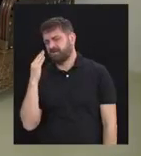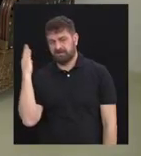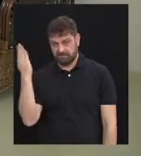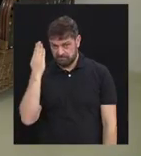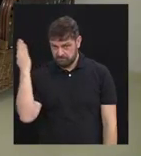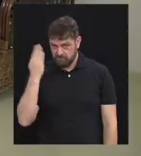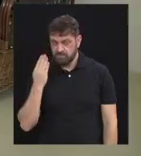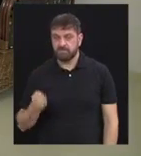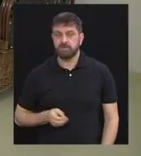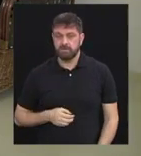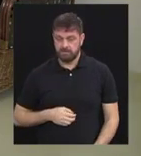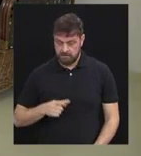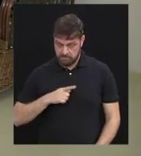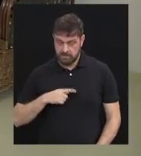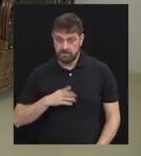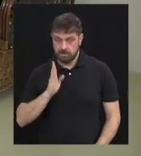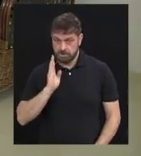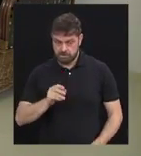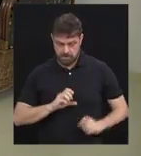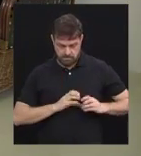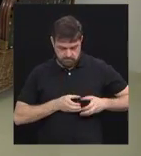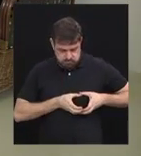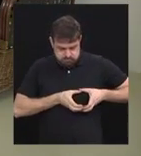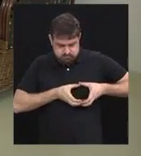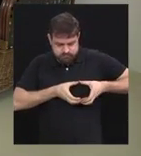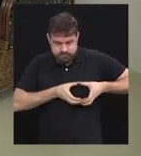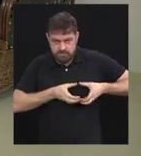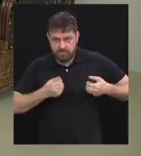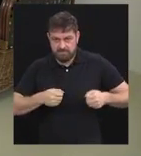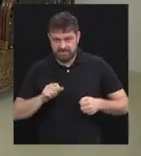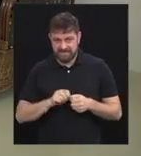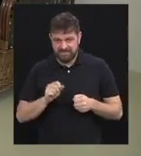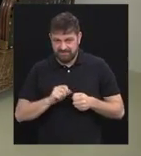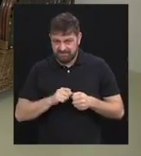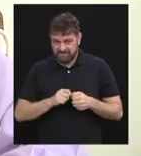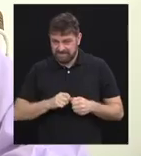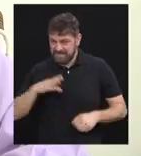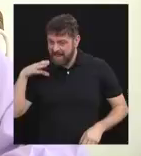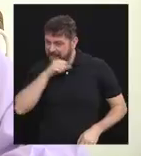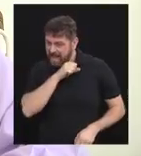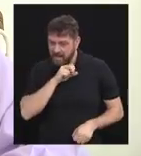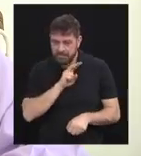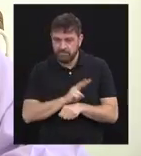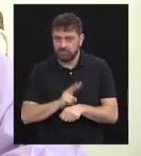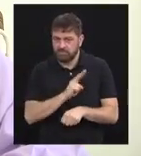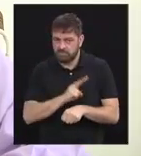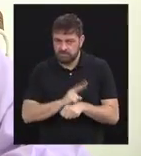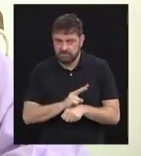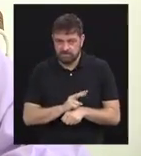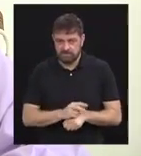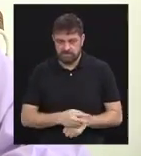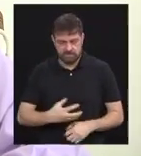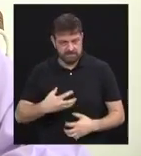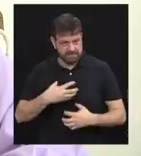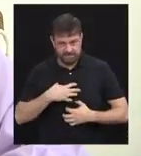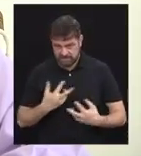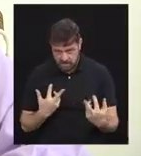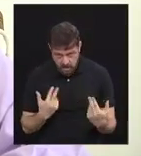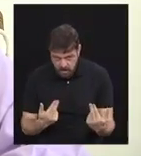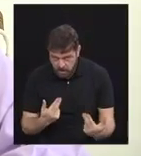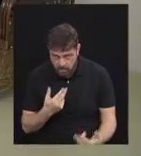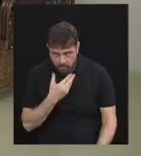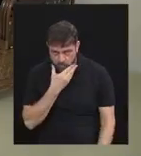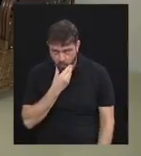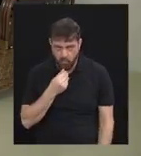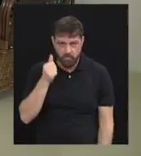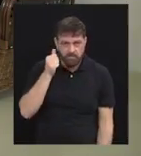das vezes os casos são avançados e tem que se fazer um tratamento bem agressivo. E os sintomas são iguais os das mulheres ou